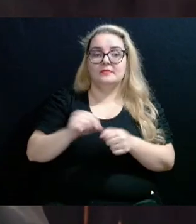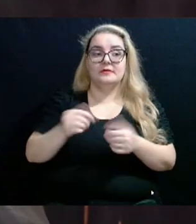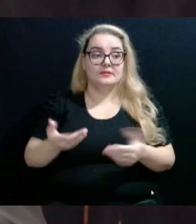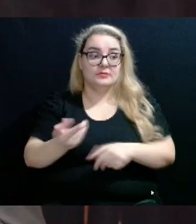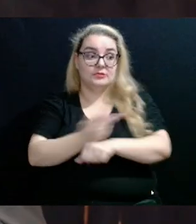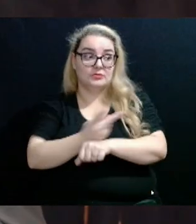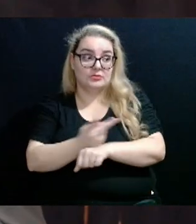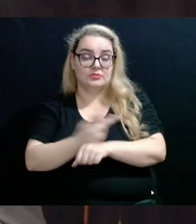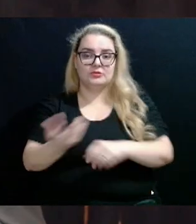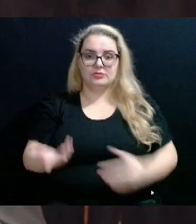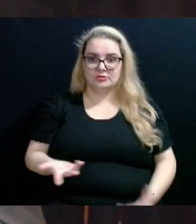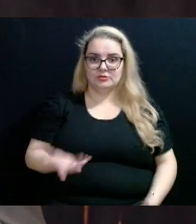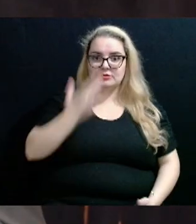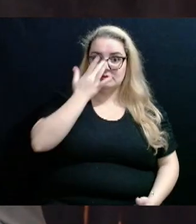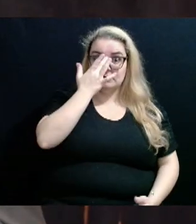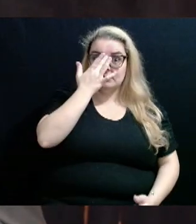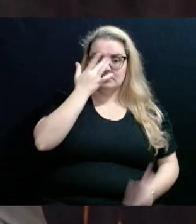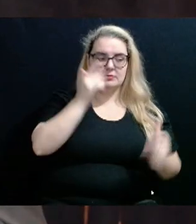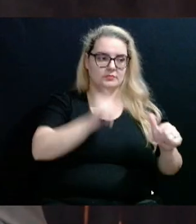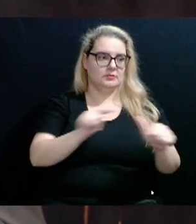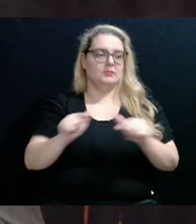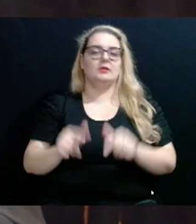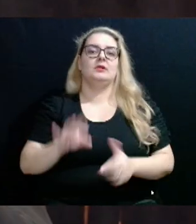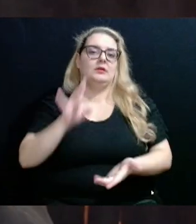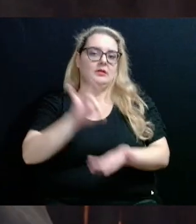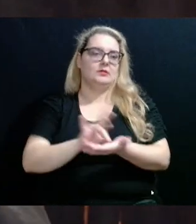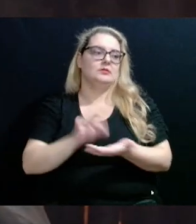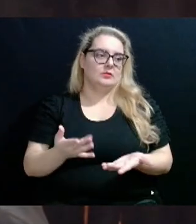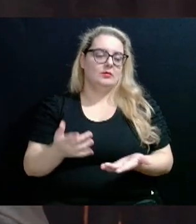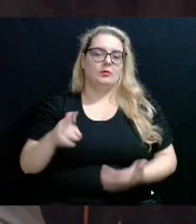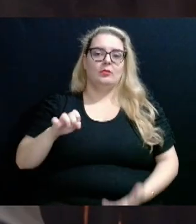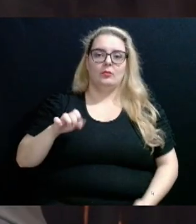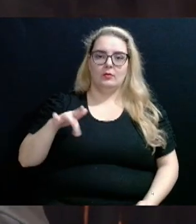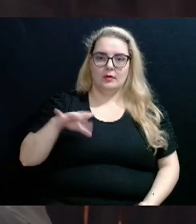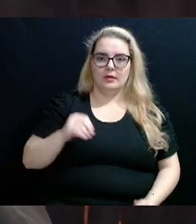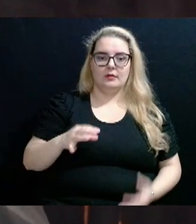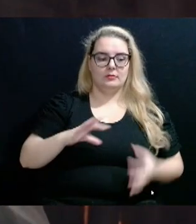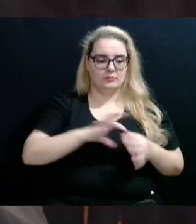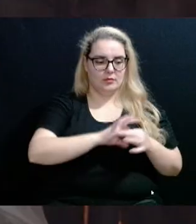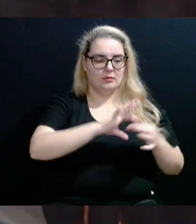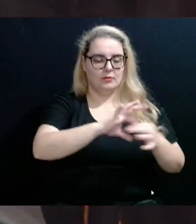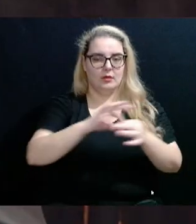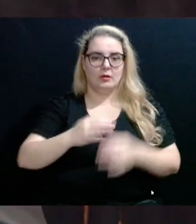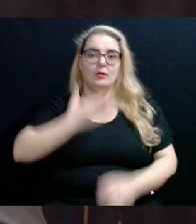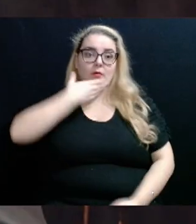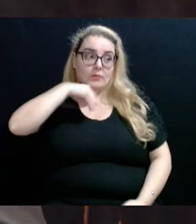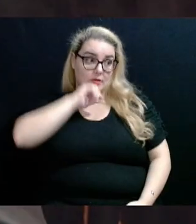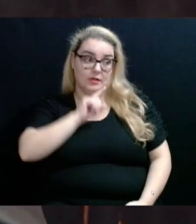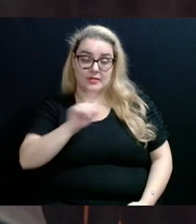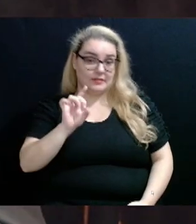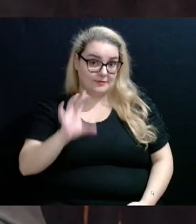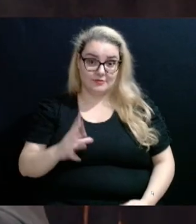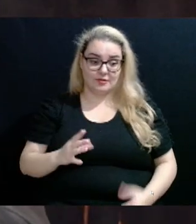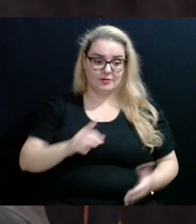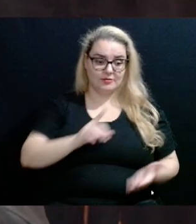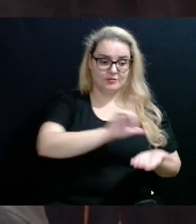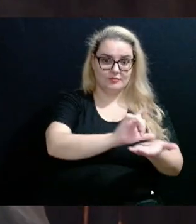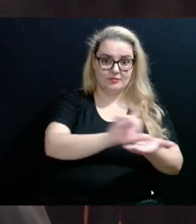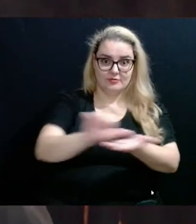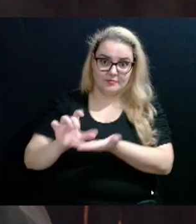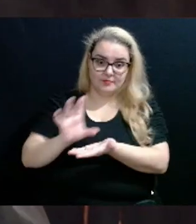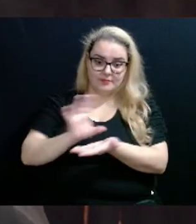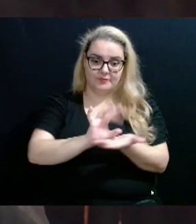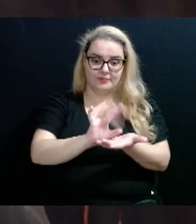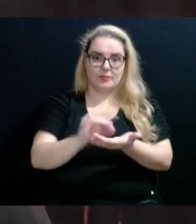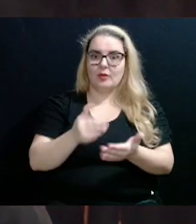é exatamente o elo geracional com os pais, né? E não só de figurinha, mas qualquer tipo de